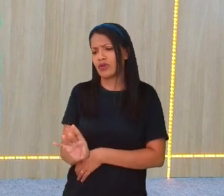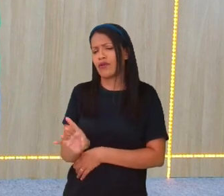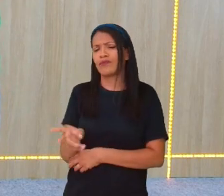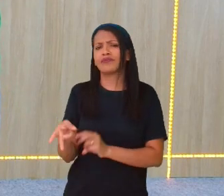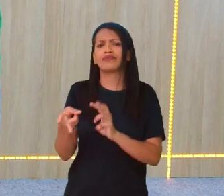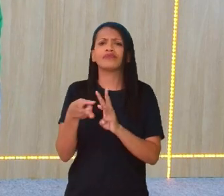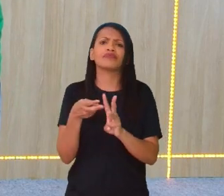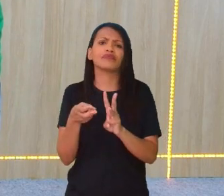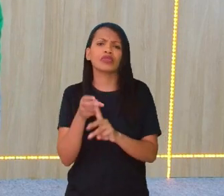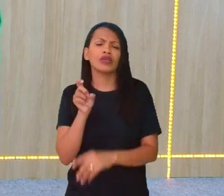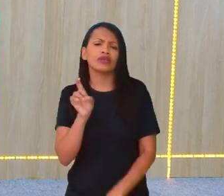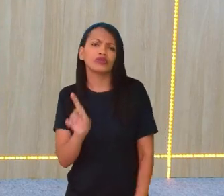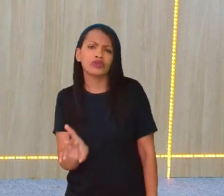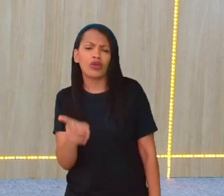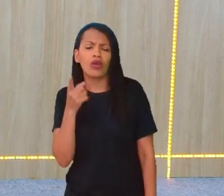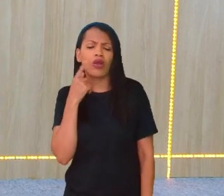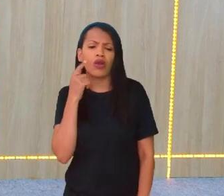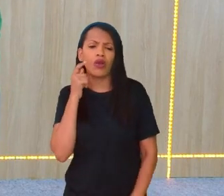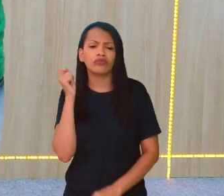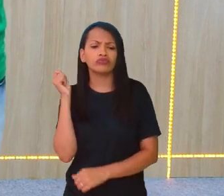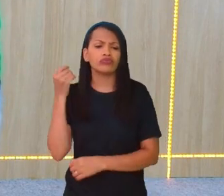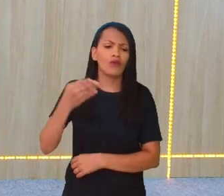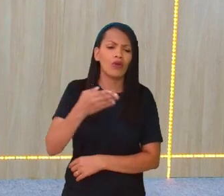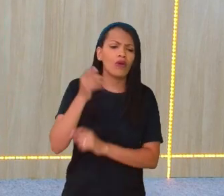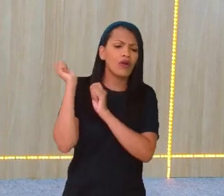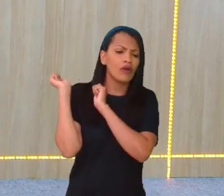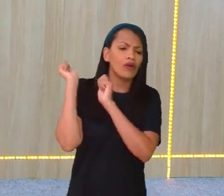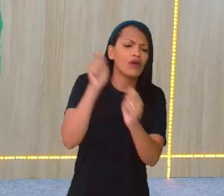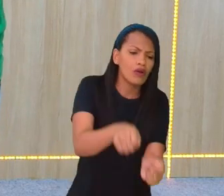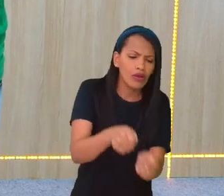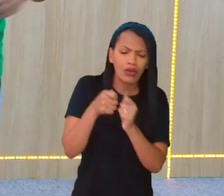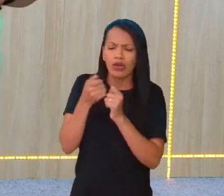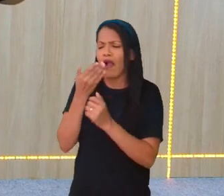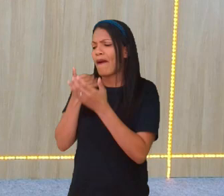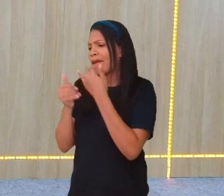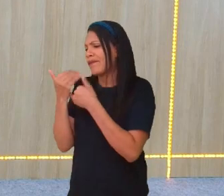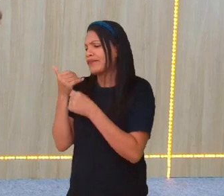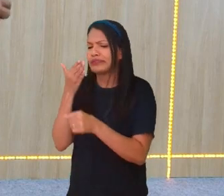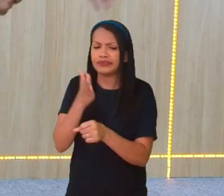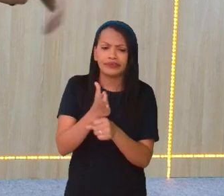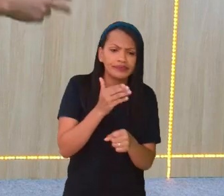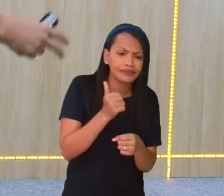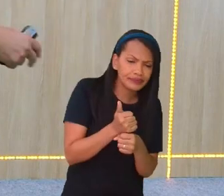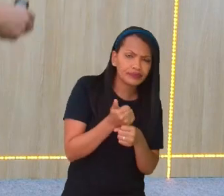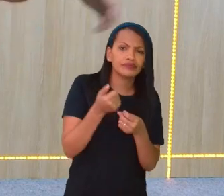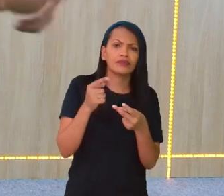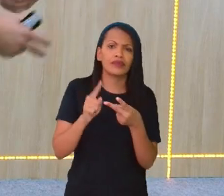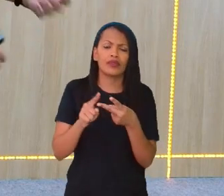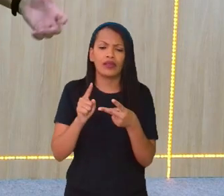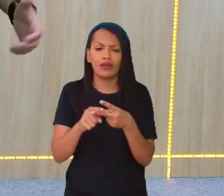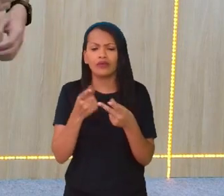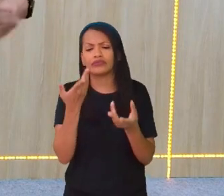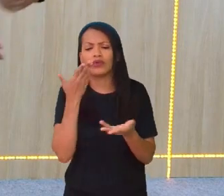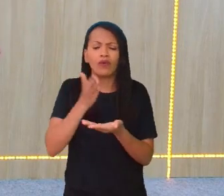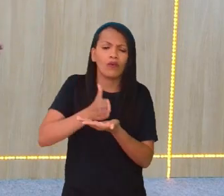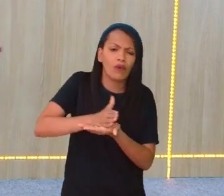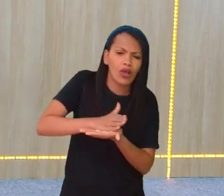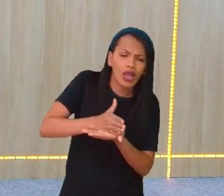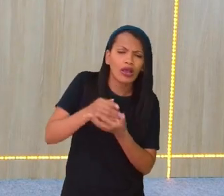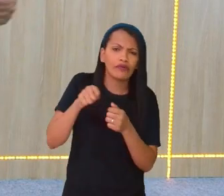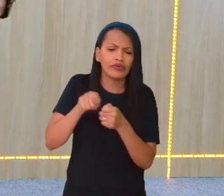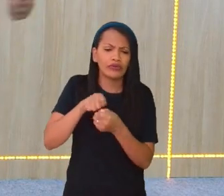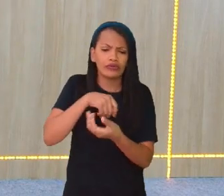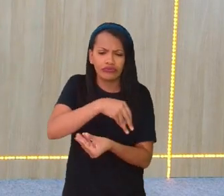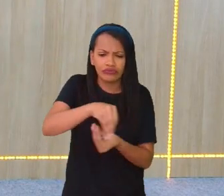só caçava para comer, só pescava para comer, plantava o milho, a batata, ou o inhame, a macaxeira, fazia a